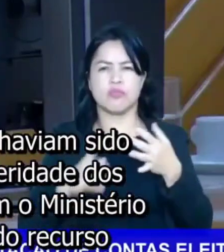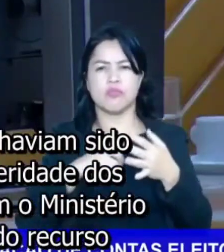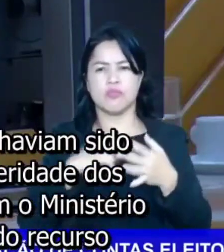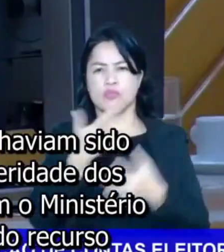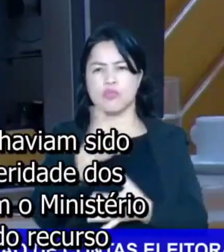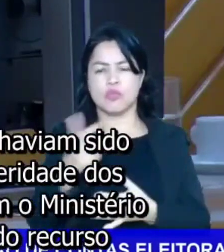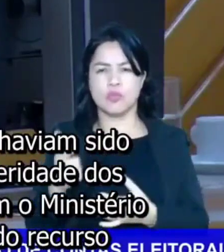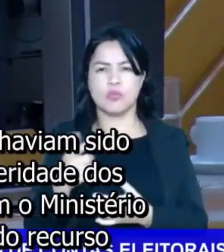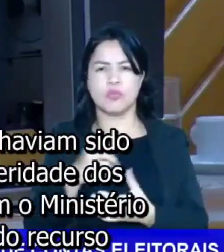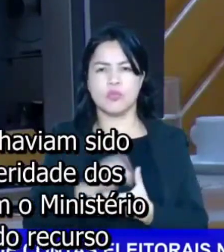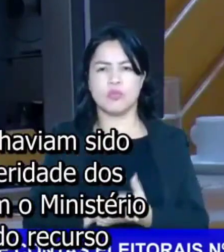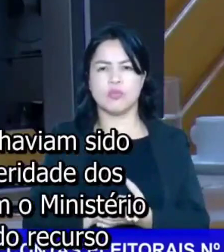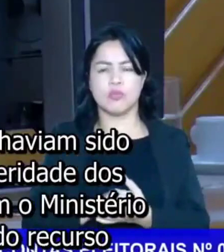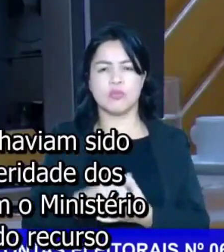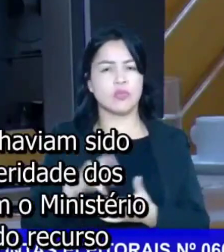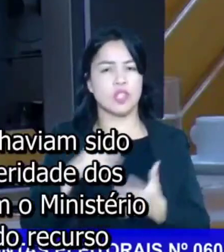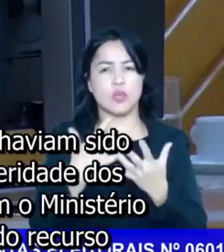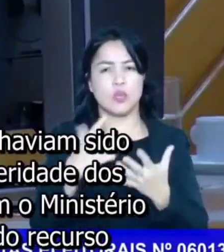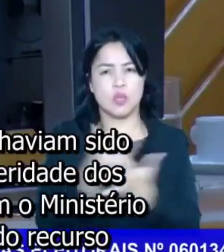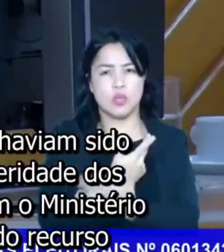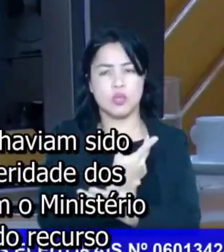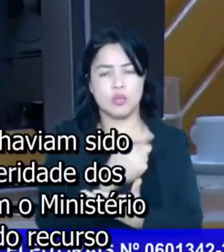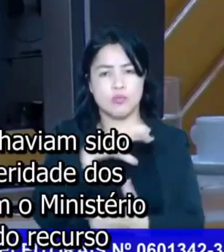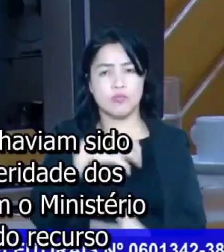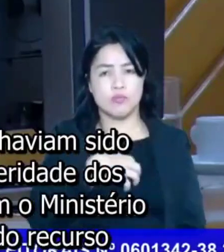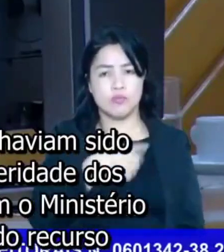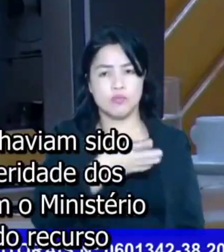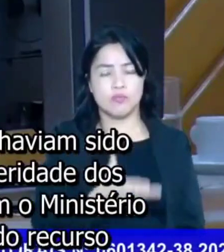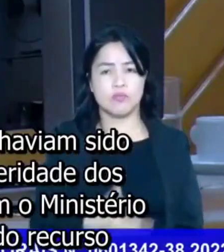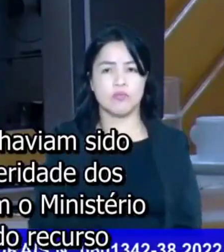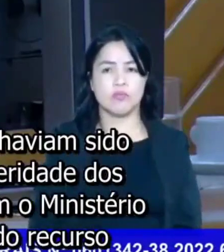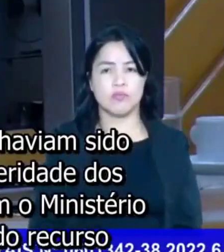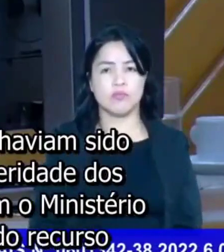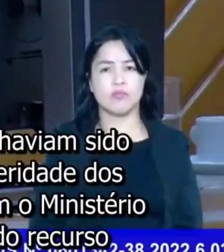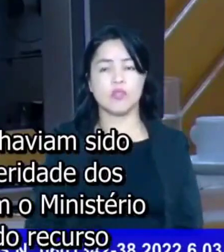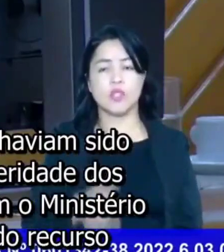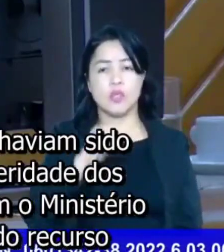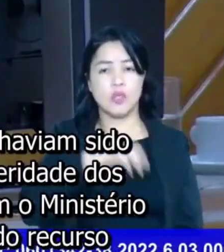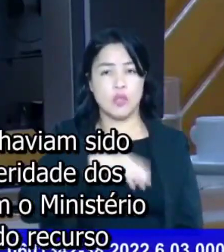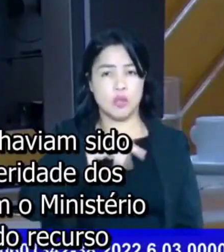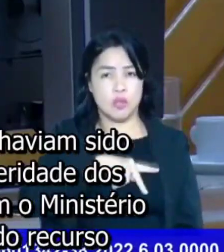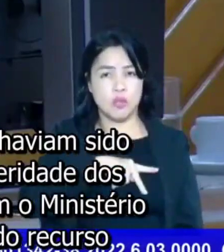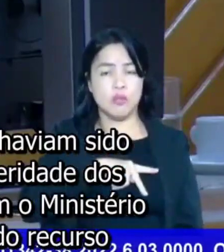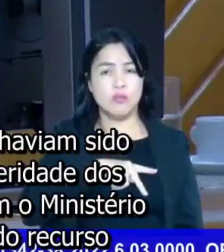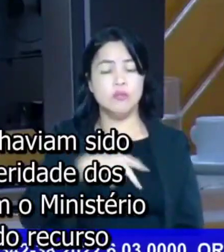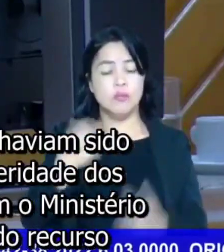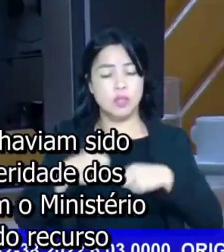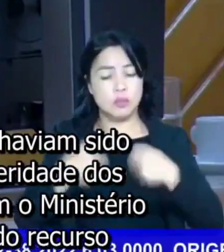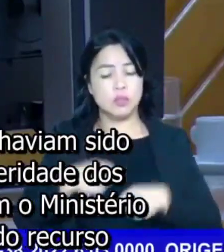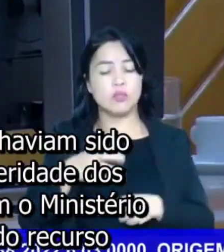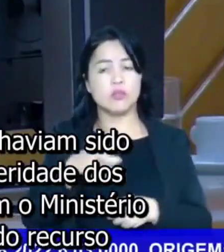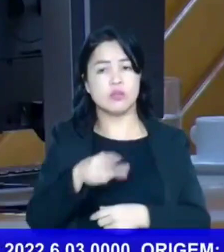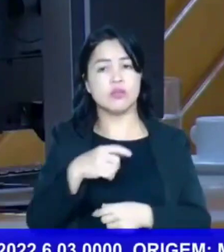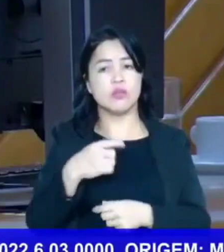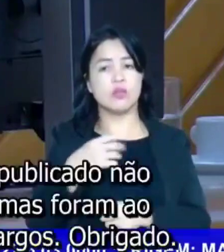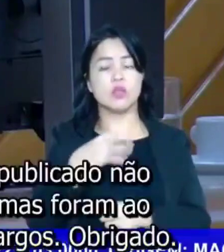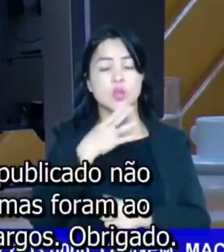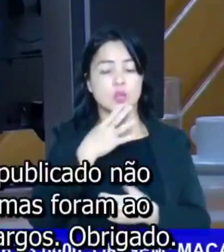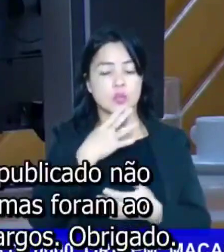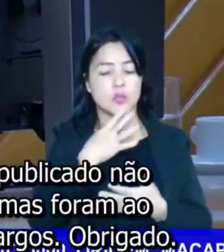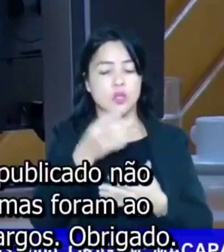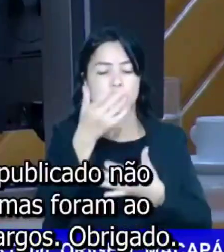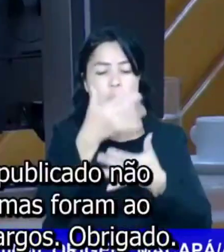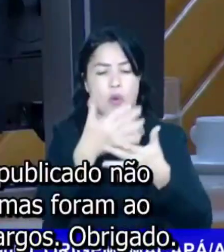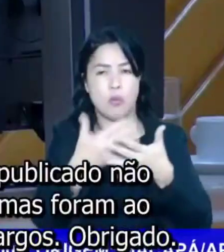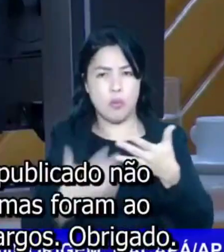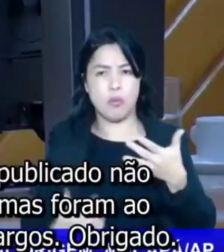ritos não permitiu que ocorresse. Dessa forma, enfim, o Ministério Público reitera a necessidade de conhecimento do recurso, porque ao